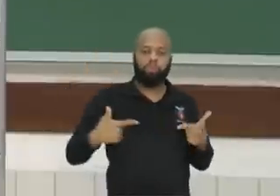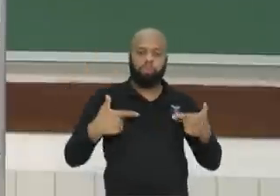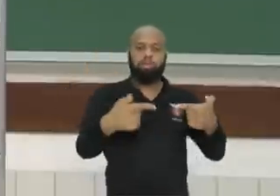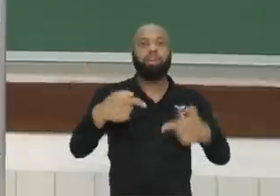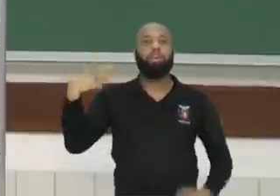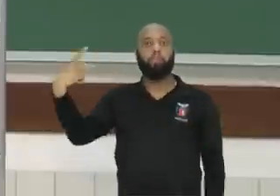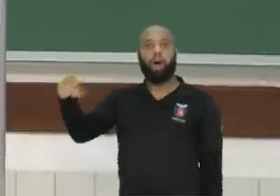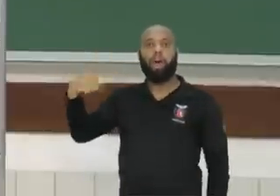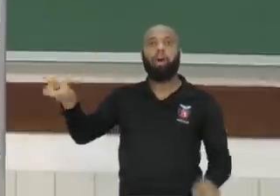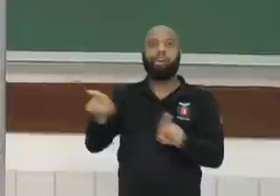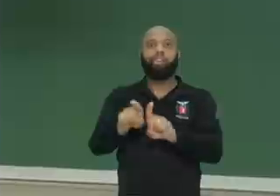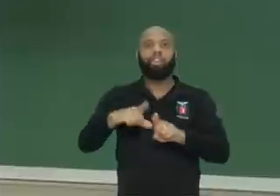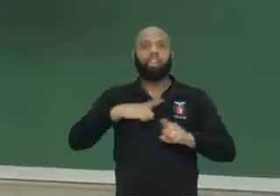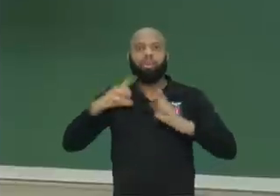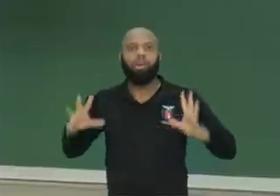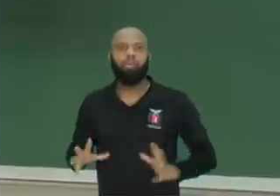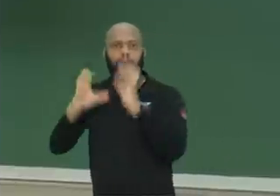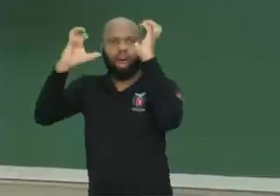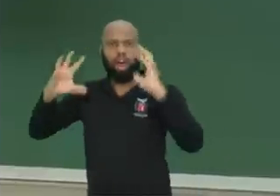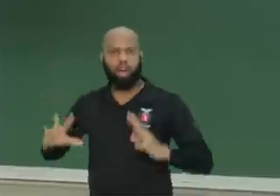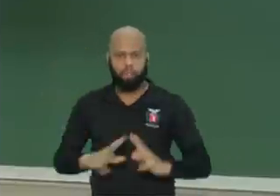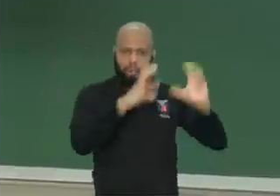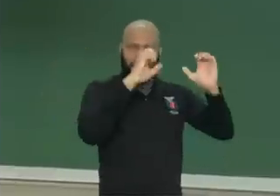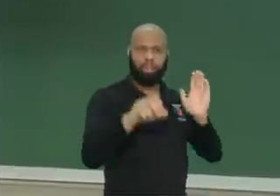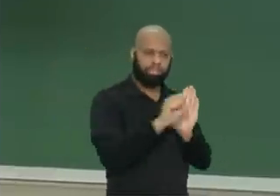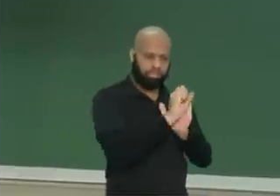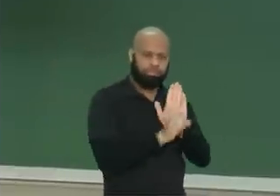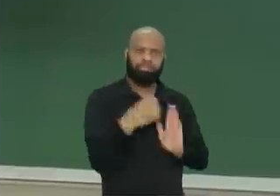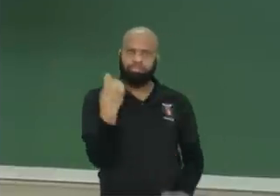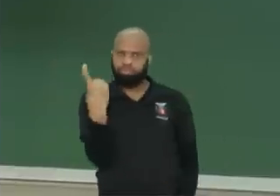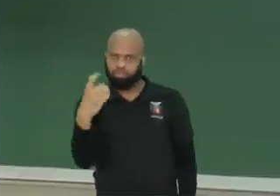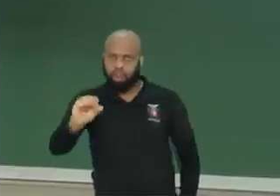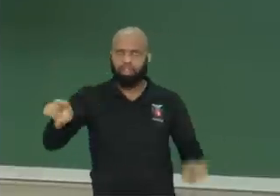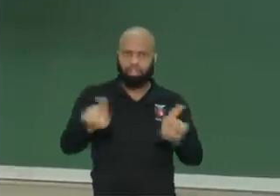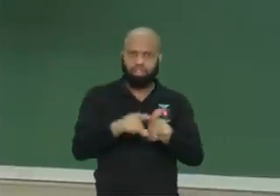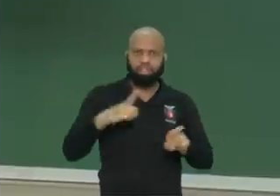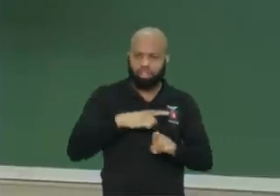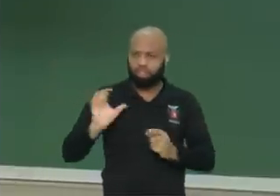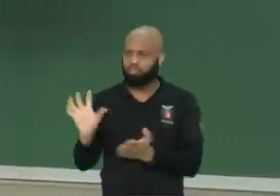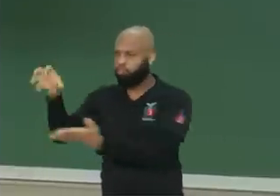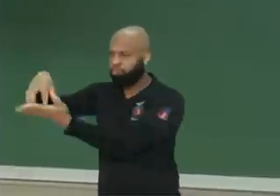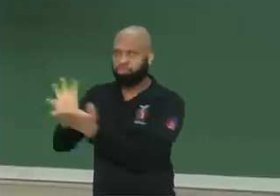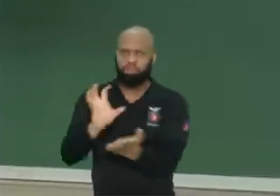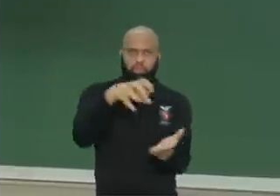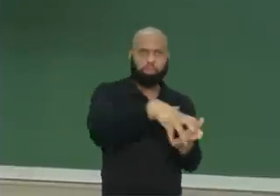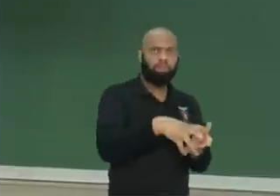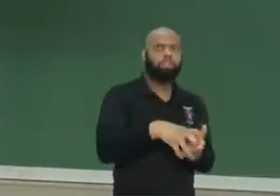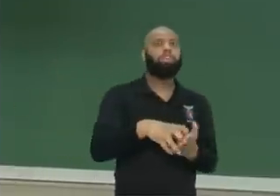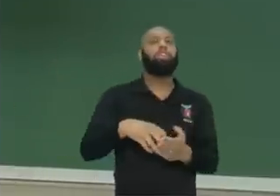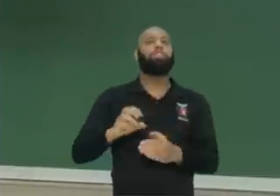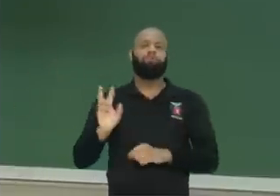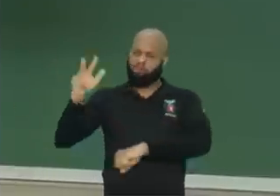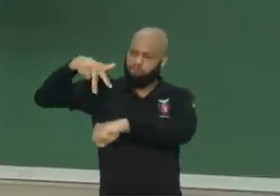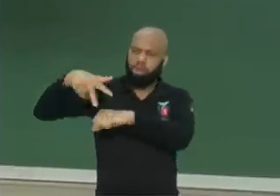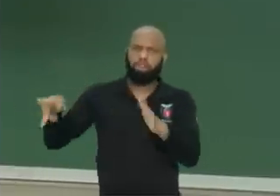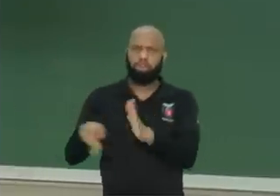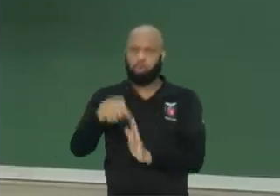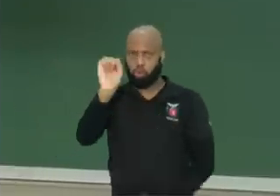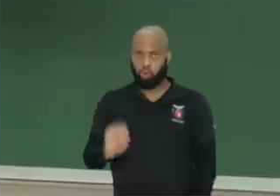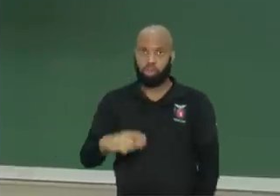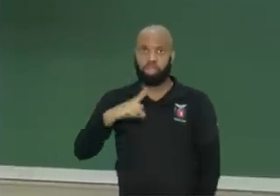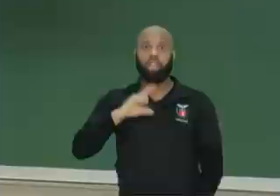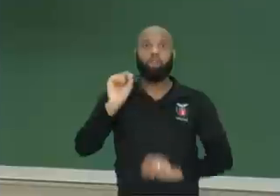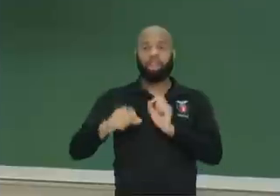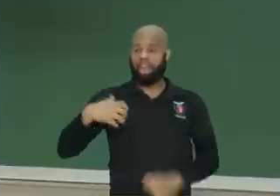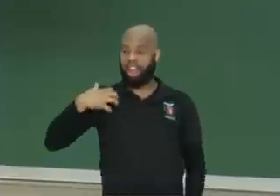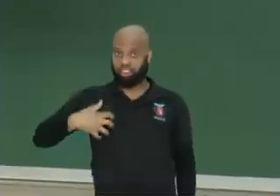Paraguai, aquele conflito que ocorre no século XIX, envolvendo as potências aqui da América do Sul, de um lado Argentina,